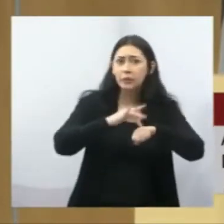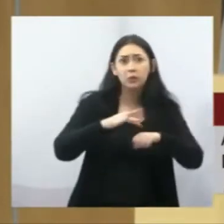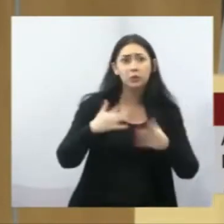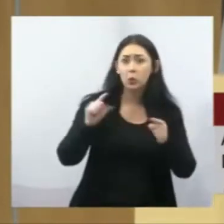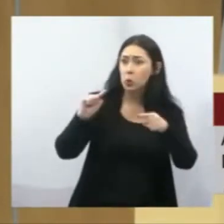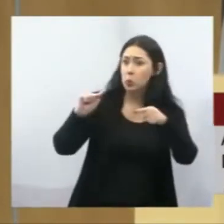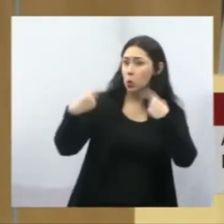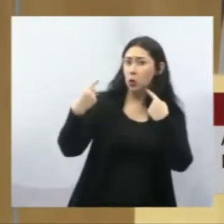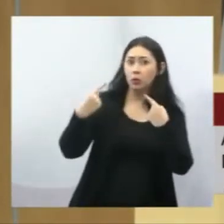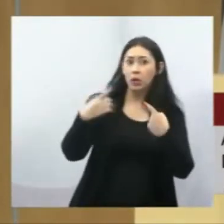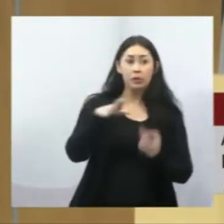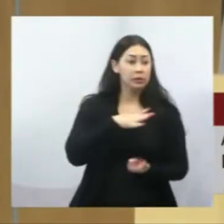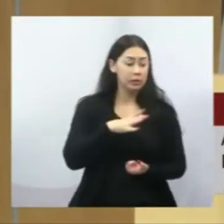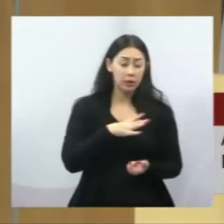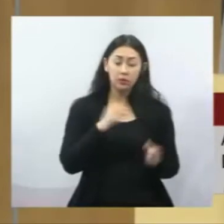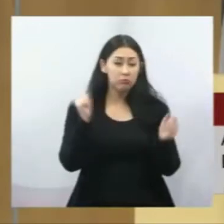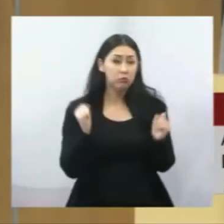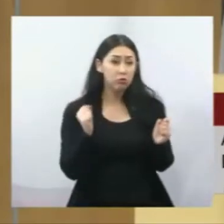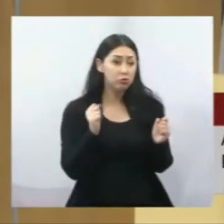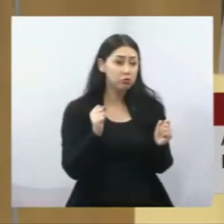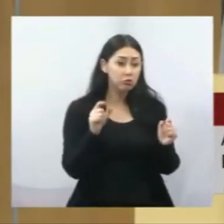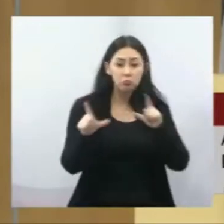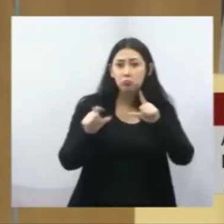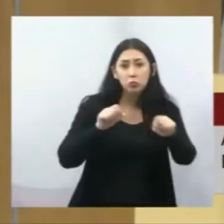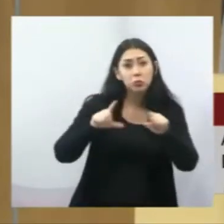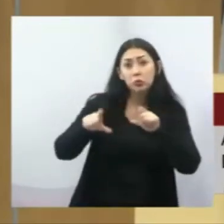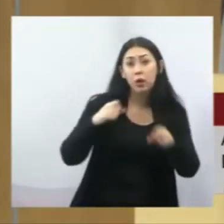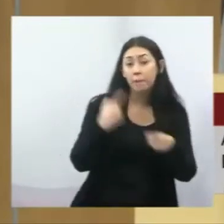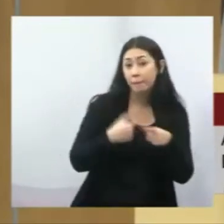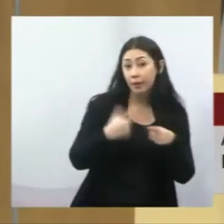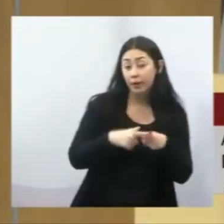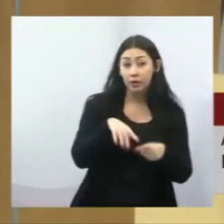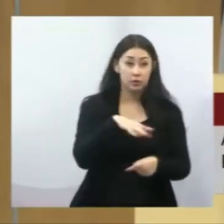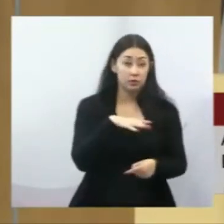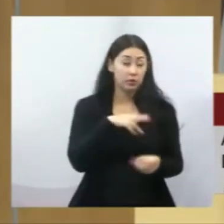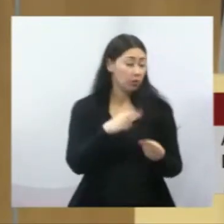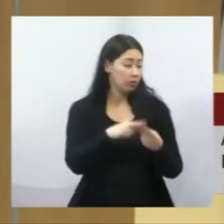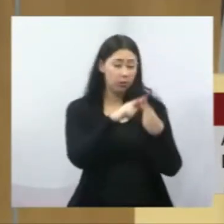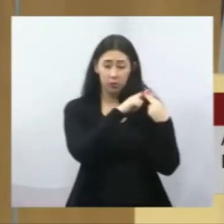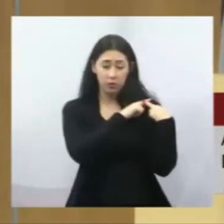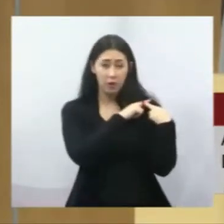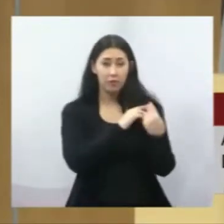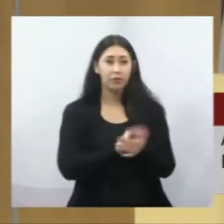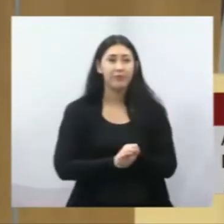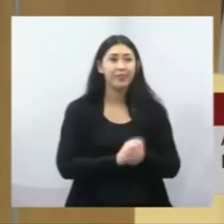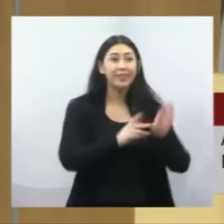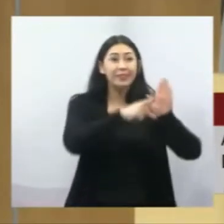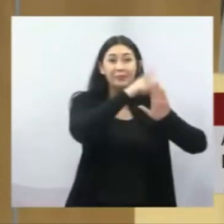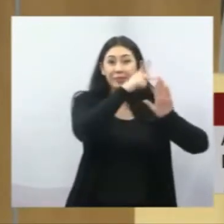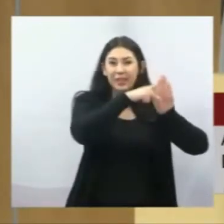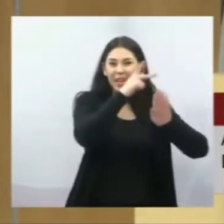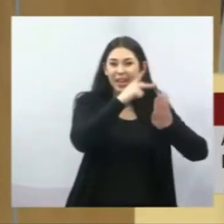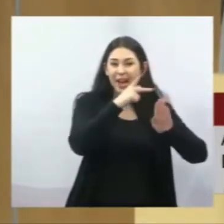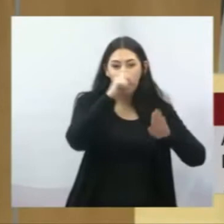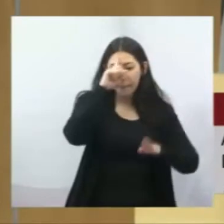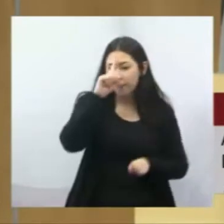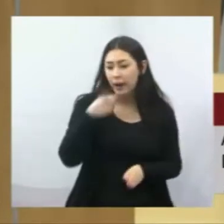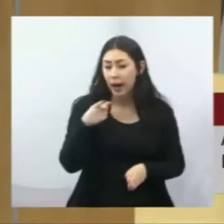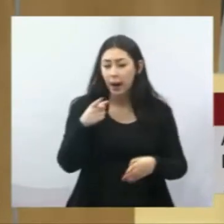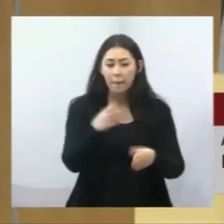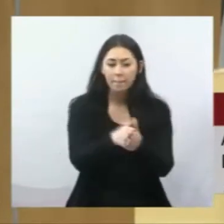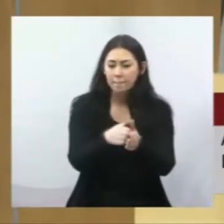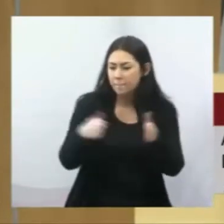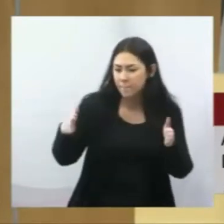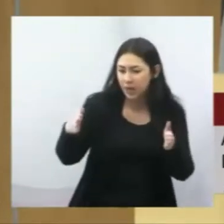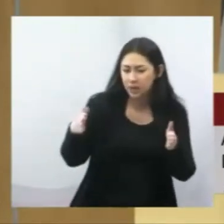afronta a autonomia do município, porque ele é o responsável pelo regime próprio, essa portaria estabelecer esse prazo.